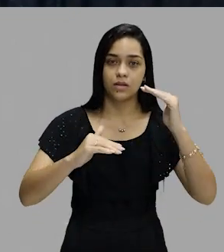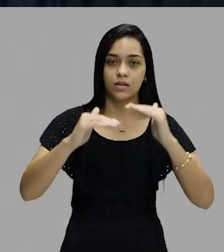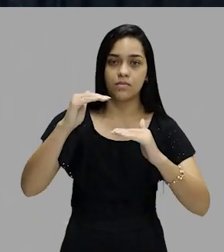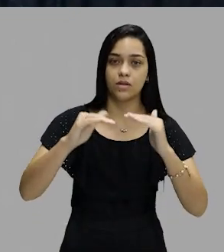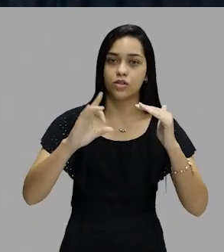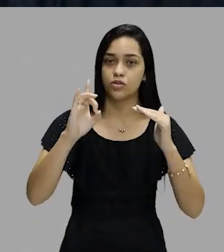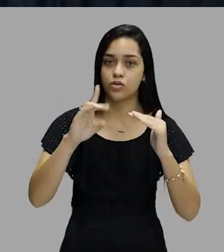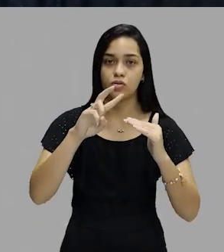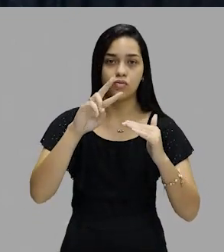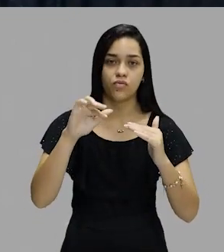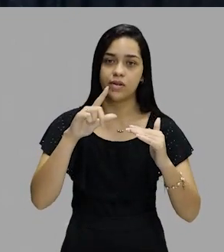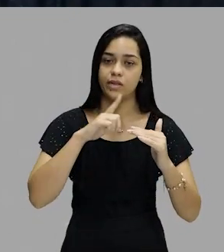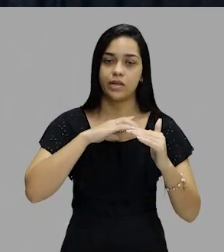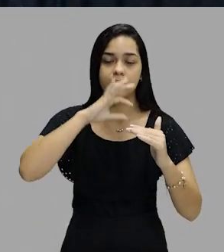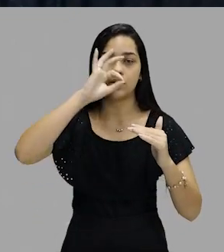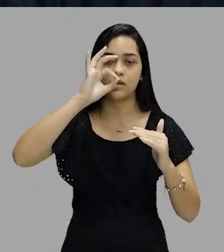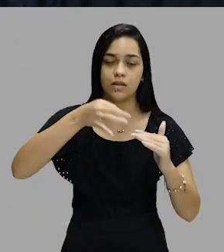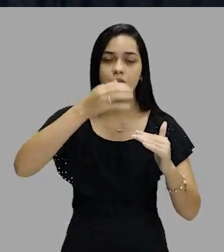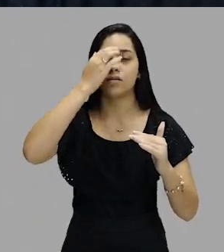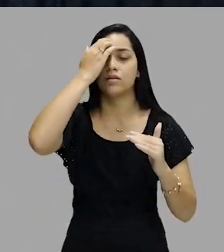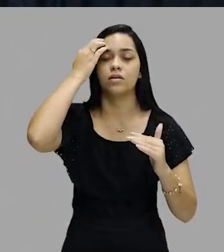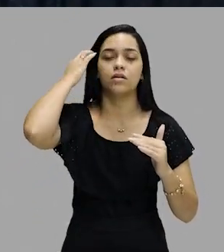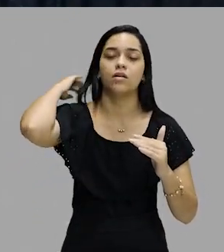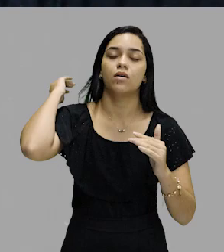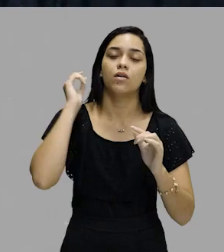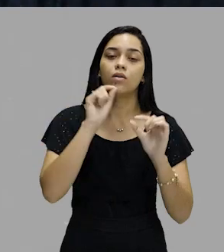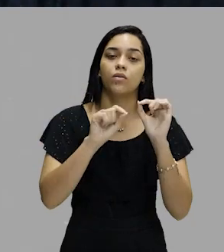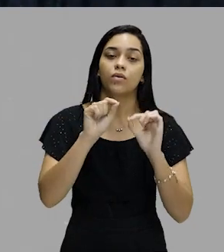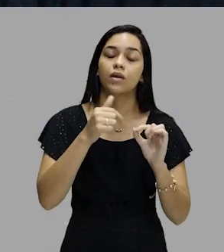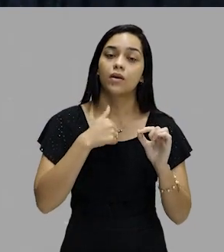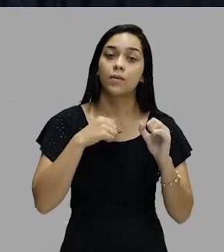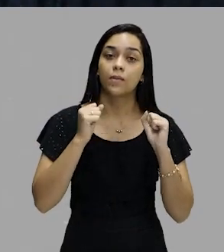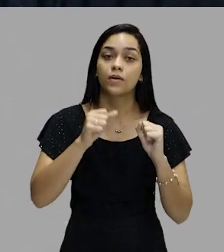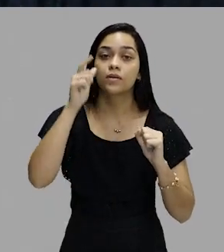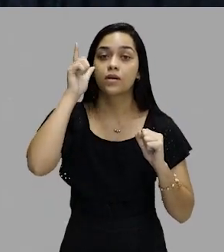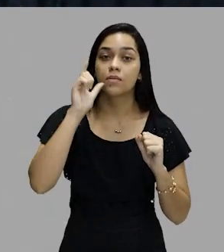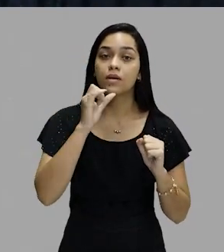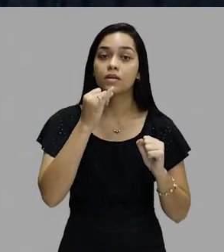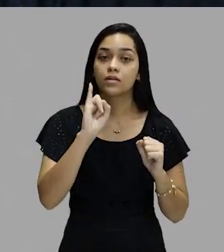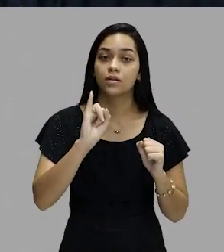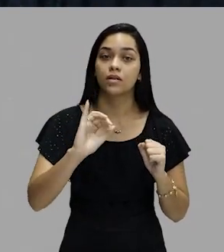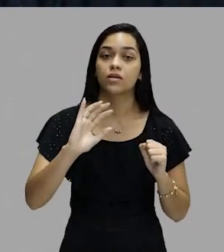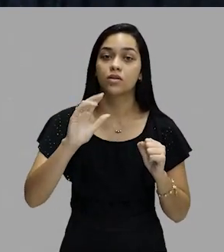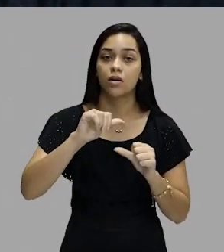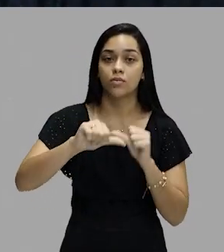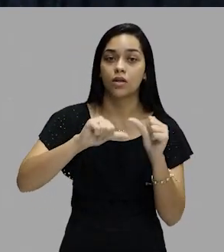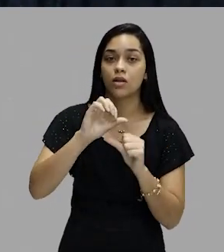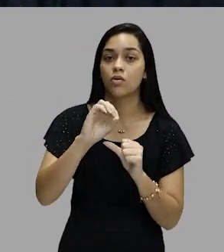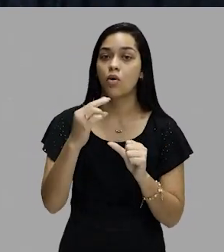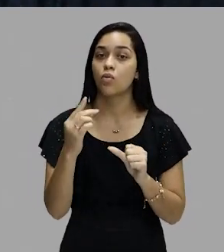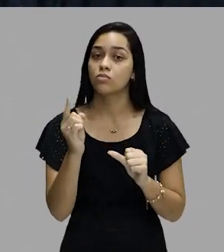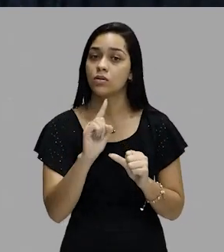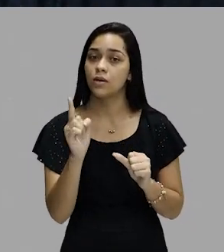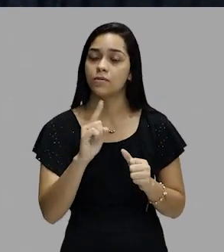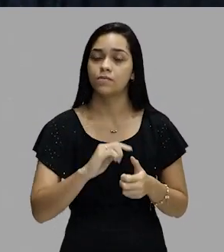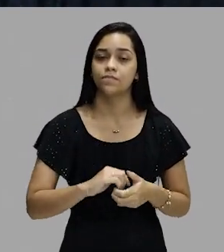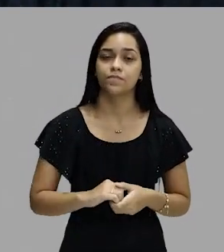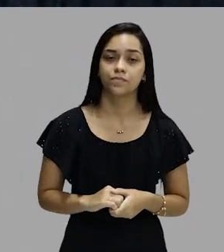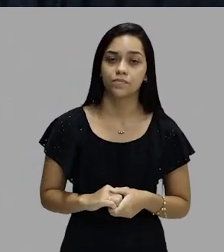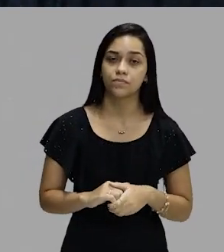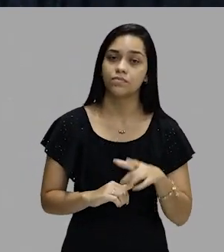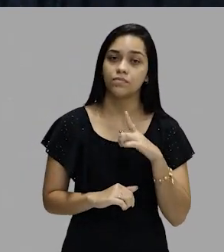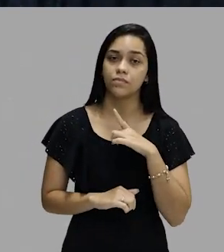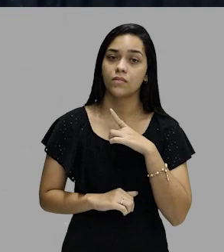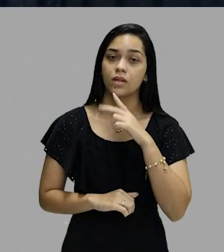isso não vai garantir com que eu consiga saber se foi adulterado ou não. Ok?